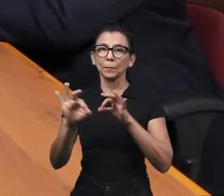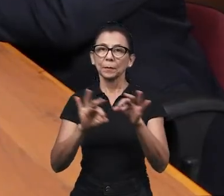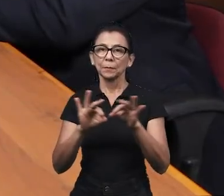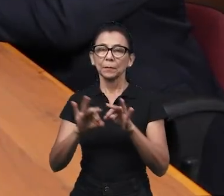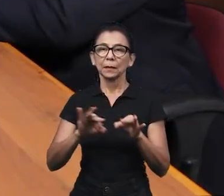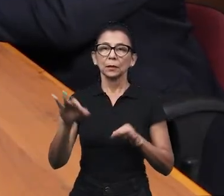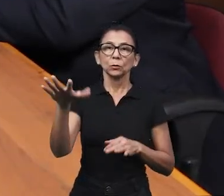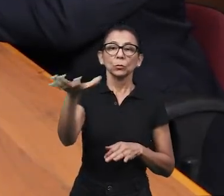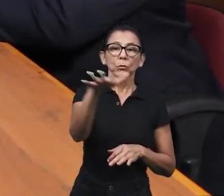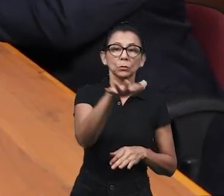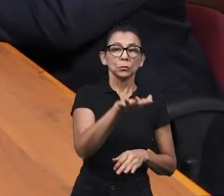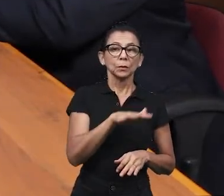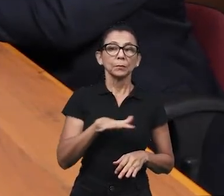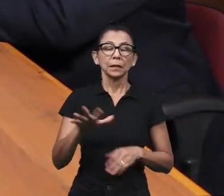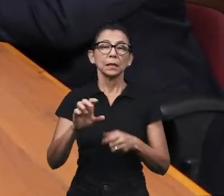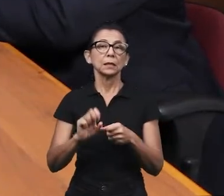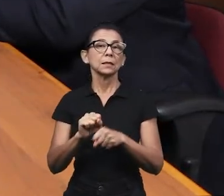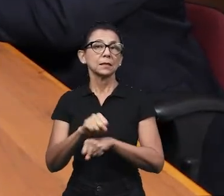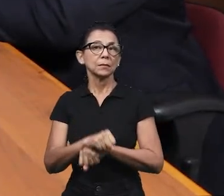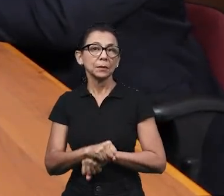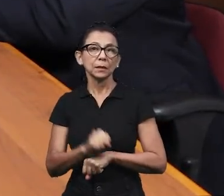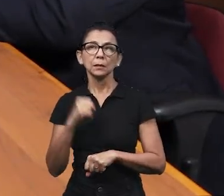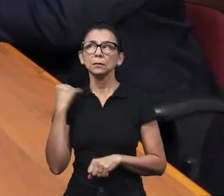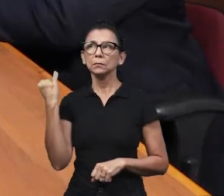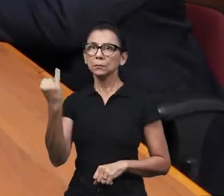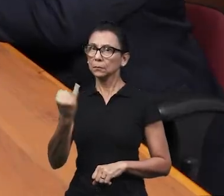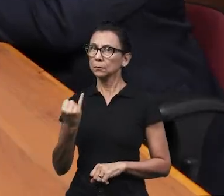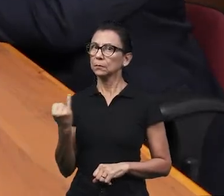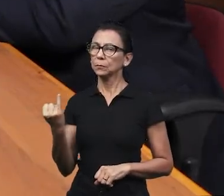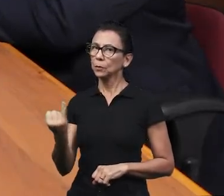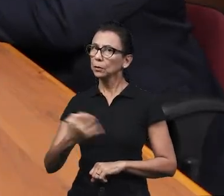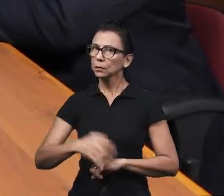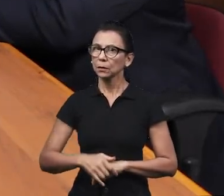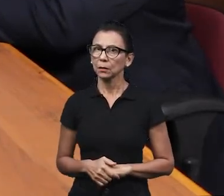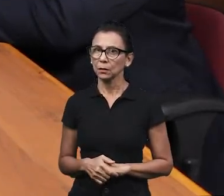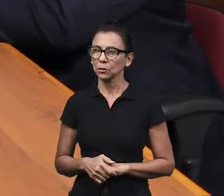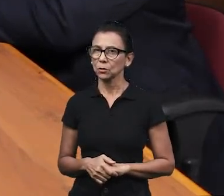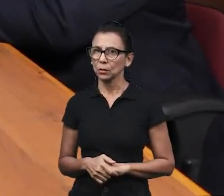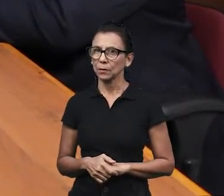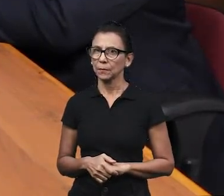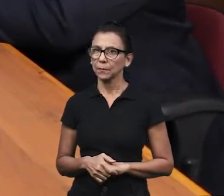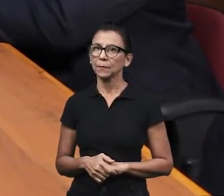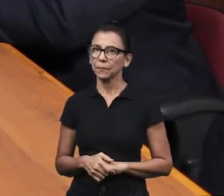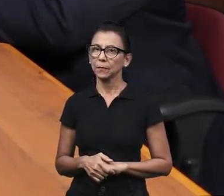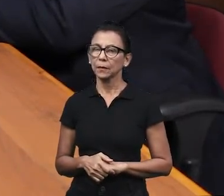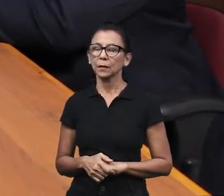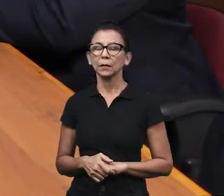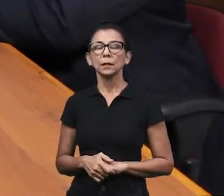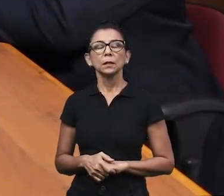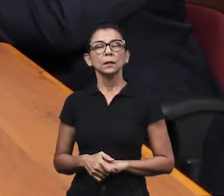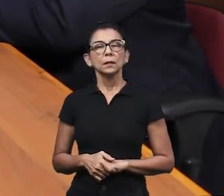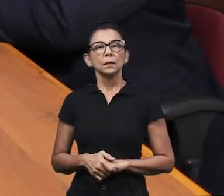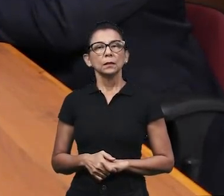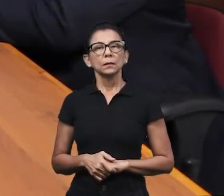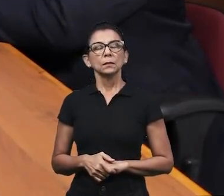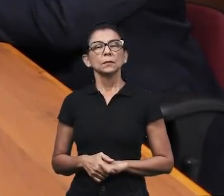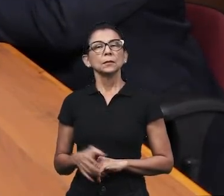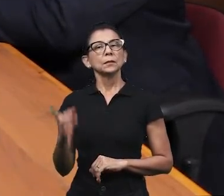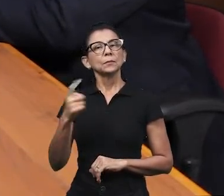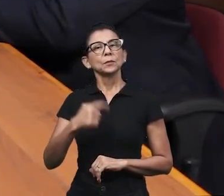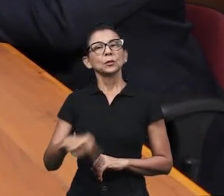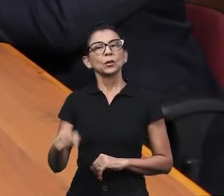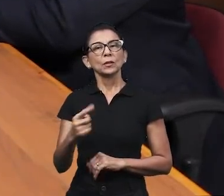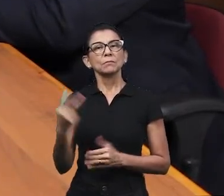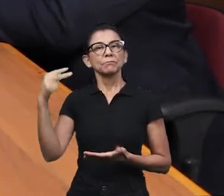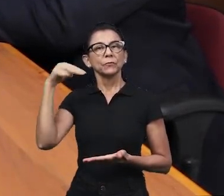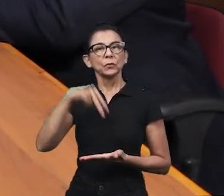tudo isso aconteça. Não é simplesmente vir para o Manaim, não é só isso. Então, eles vêm aqui para preparar esse ambiente que